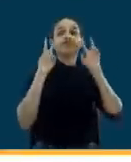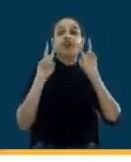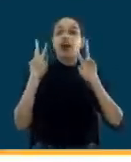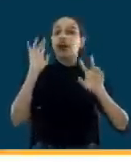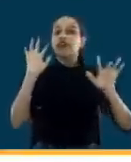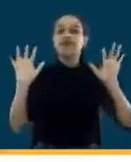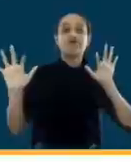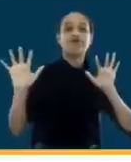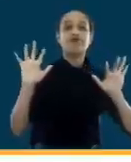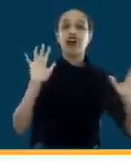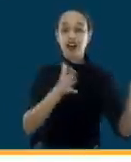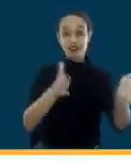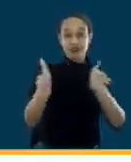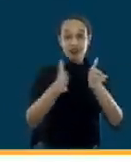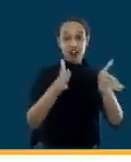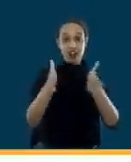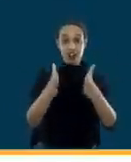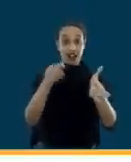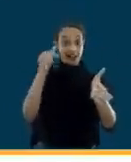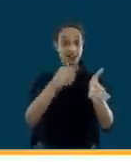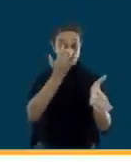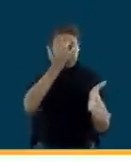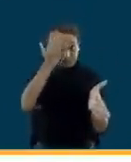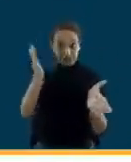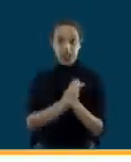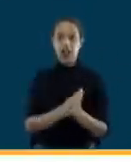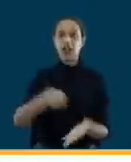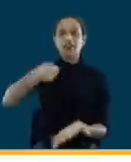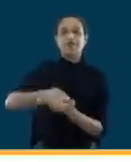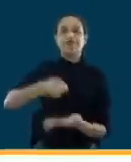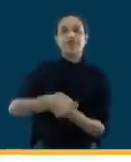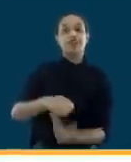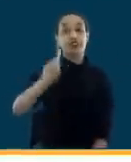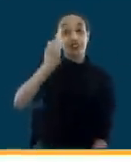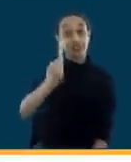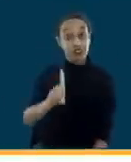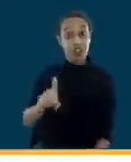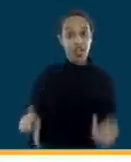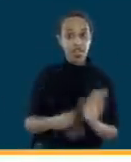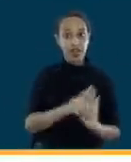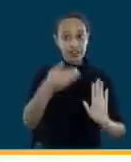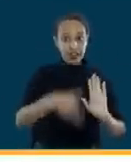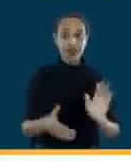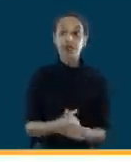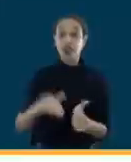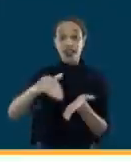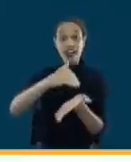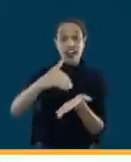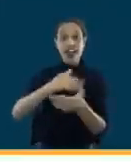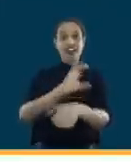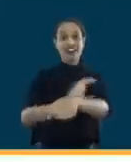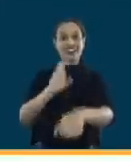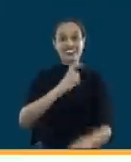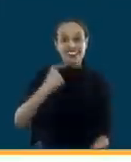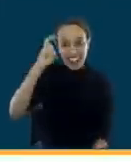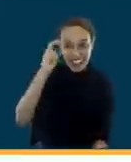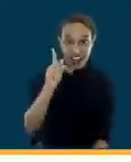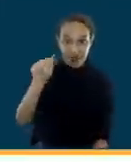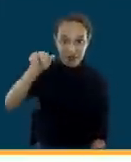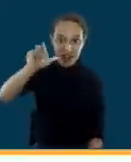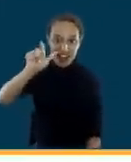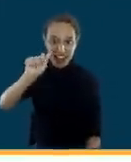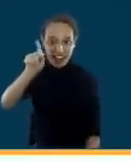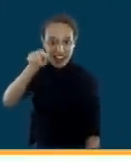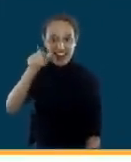acesso, garantir direitos em seu primor. Na Secretaria de Cultura do Pará, a sua missão se